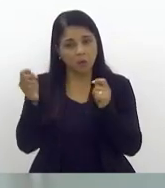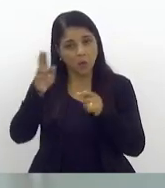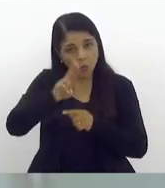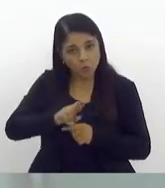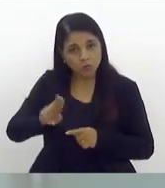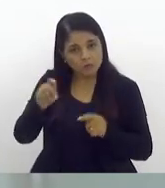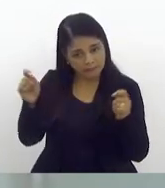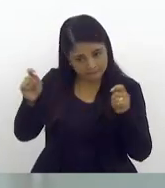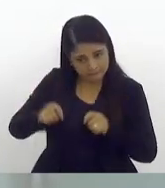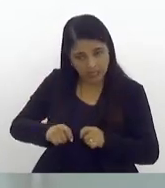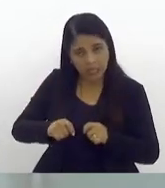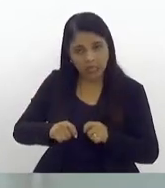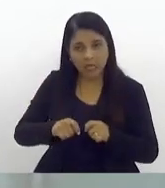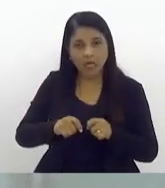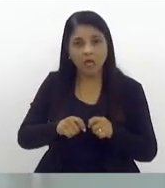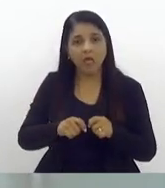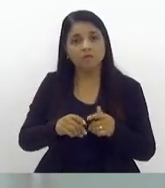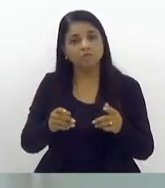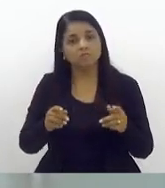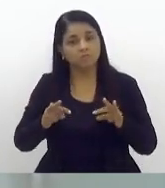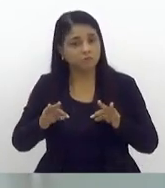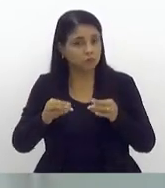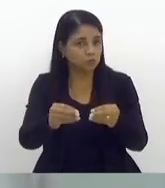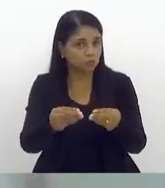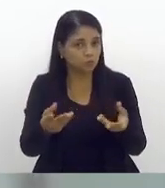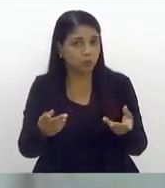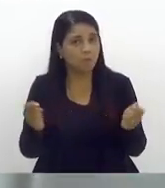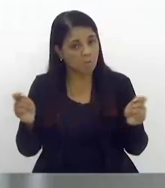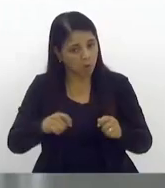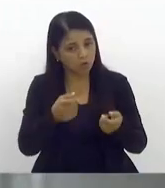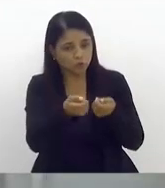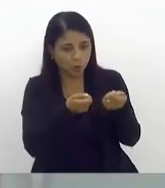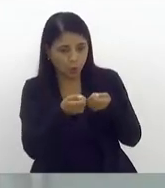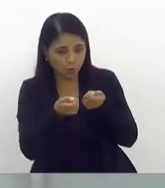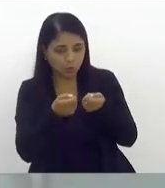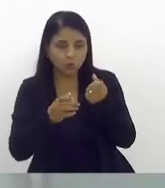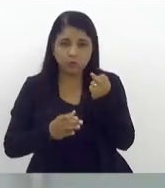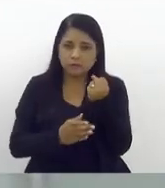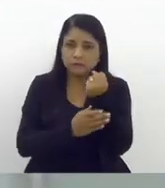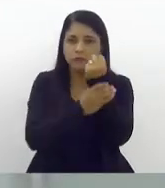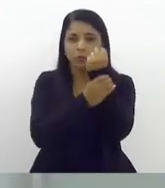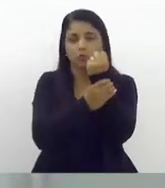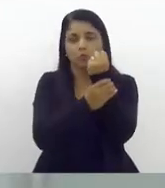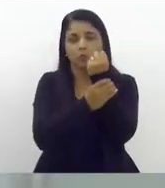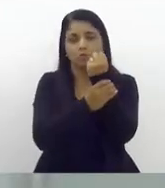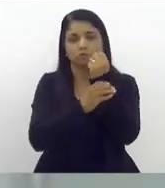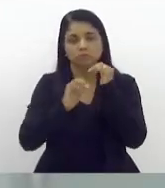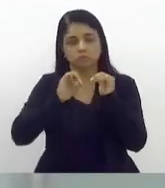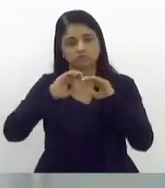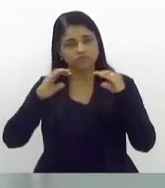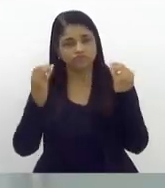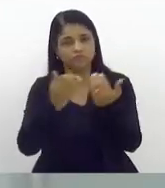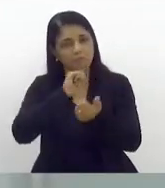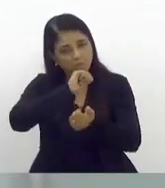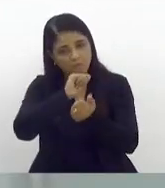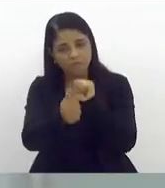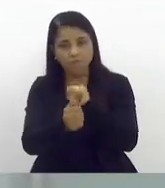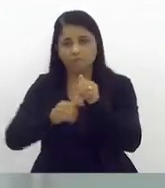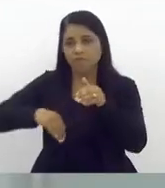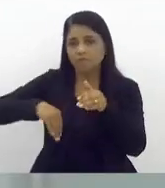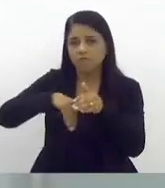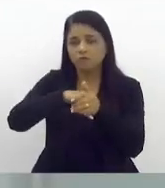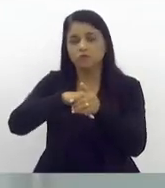tudo, por que que não pode servir para o controle e para a segurança dos jogos de futebol ou de qualquer casa